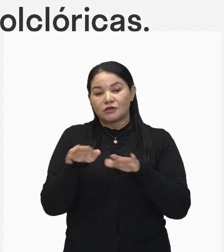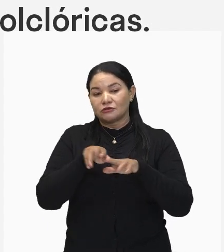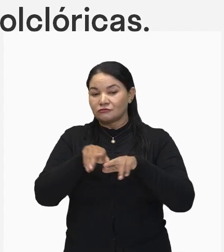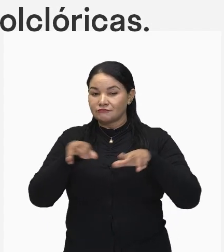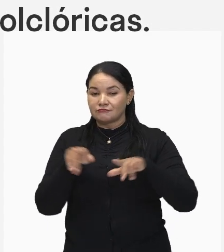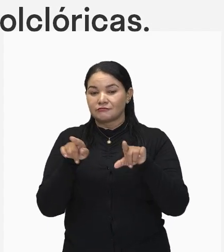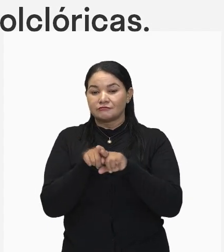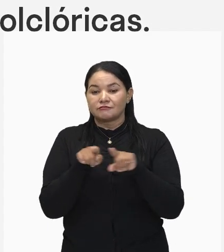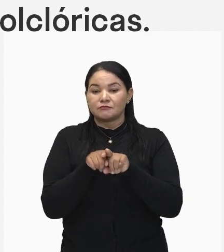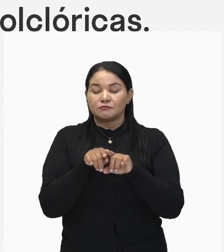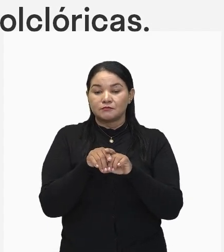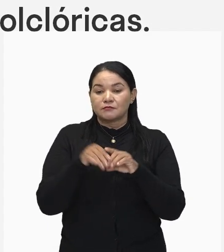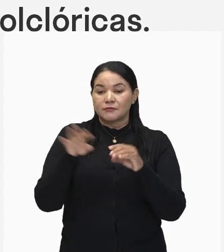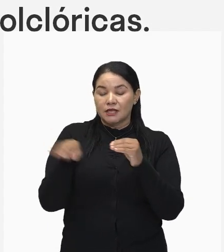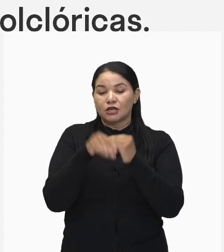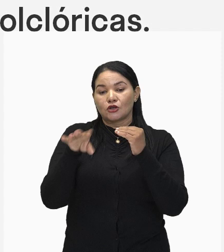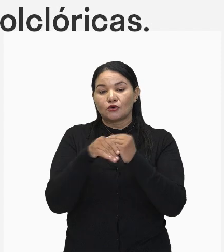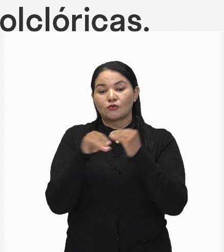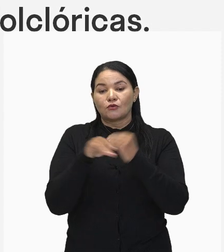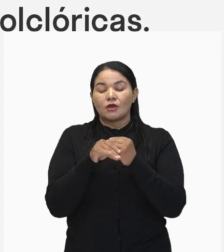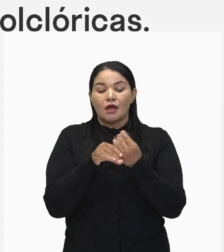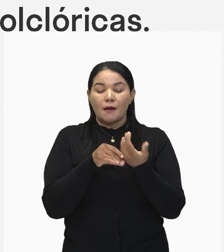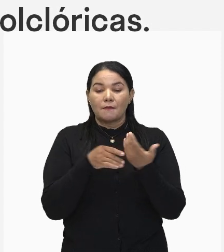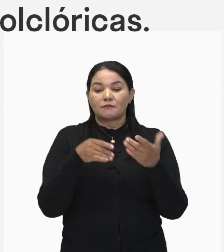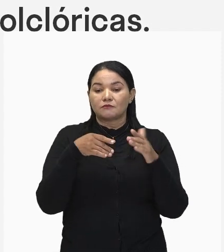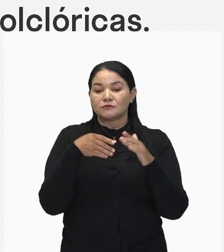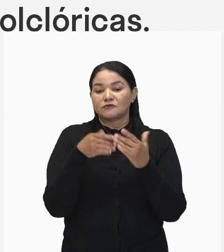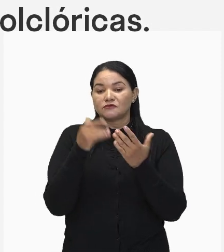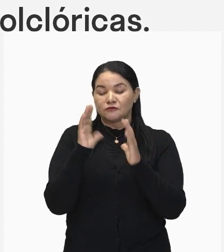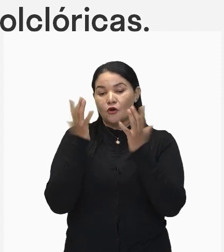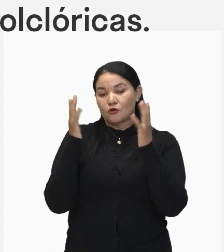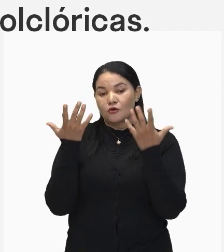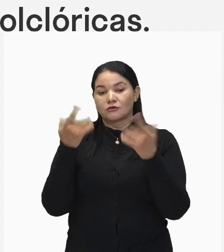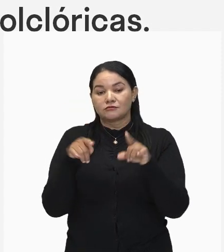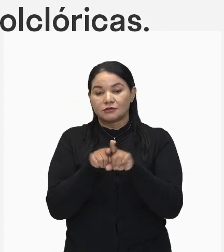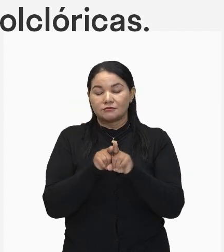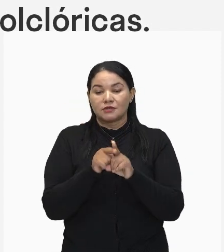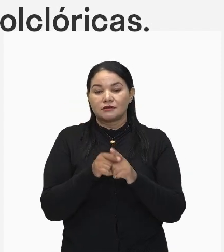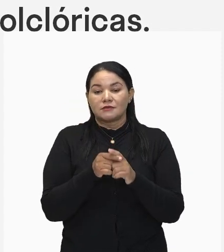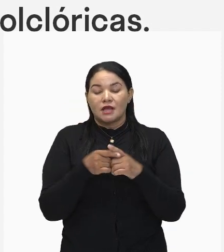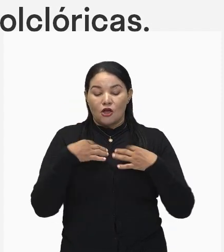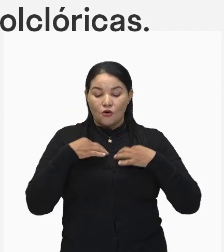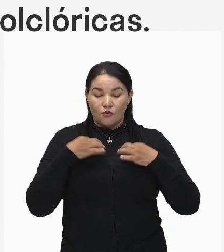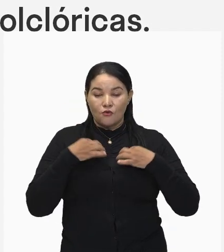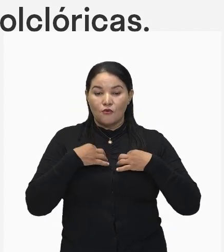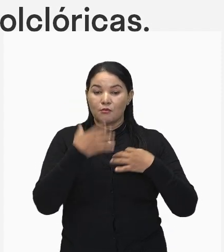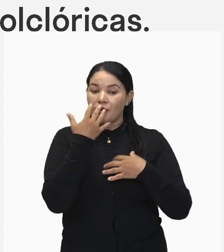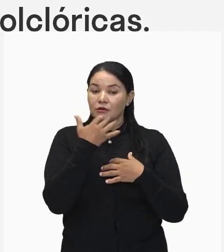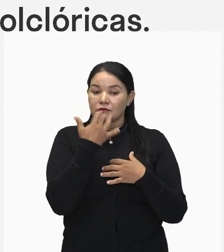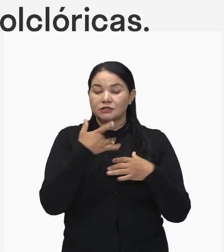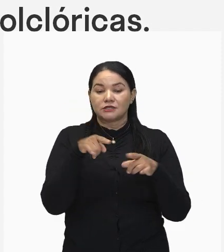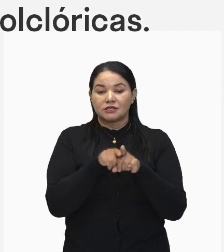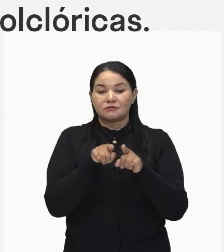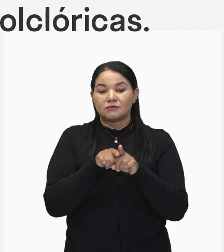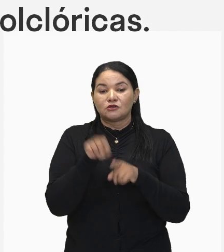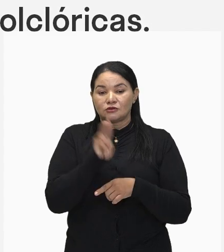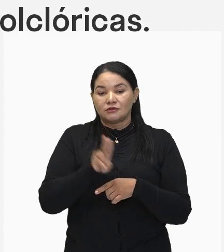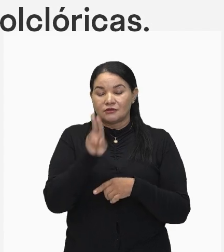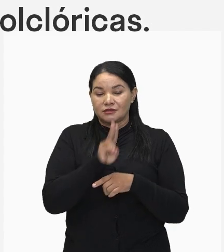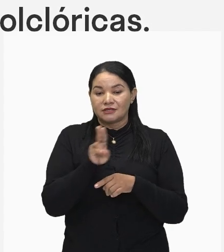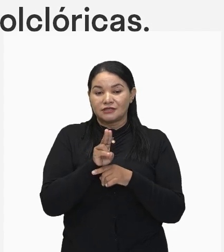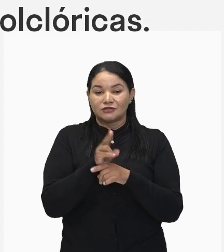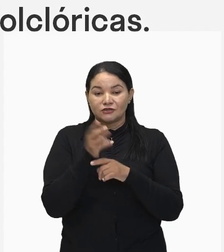danças folclóricas, inserção de elementos da capoeira, figurinos coloridos e a utilização de pequenas